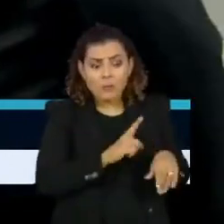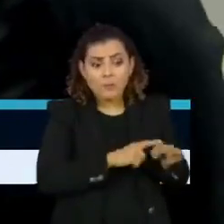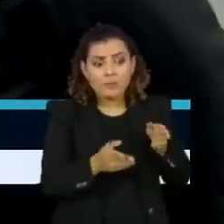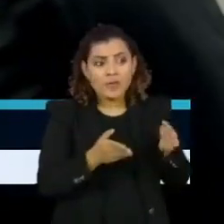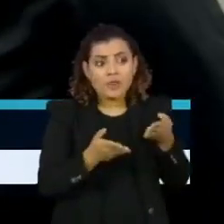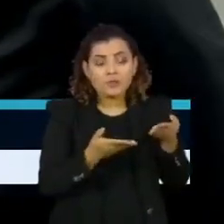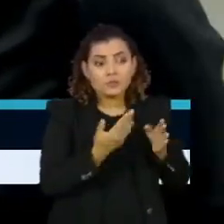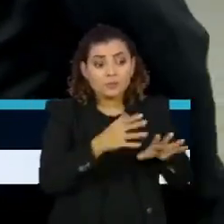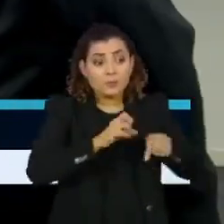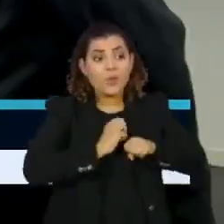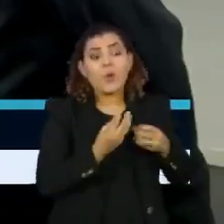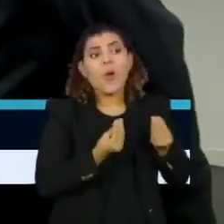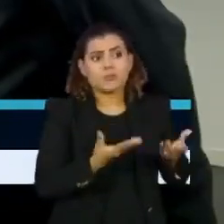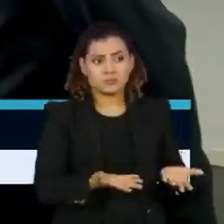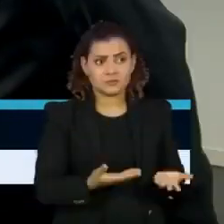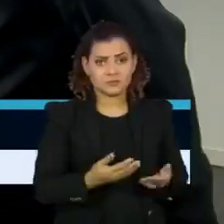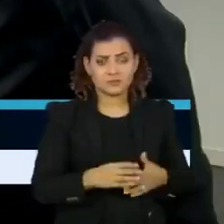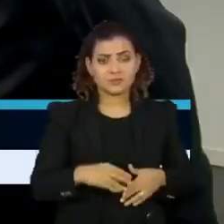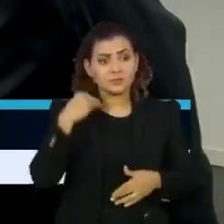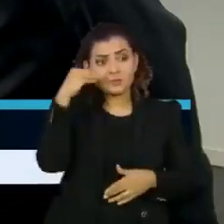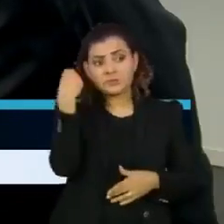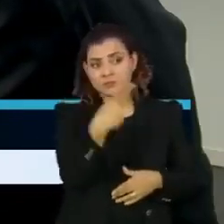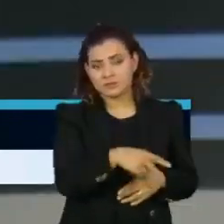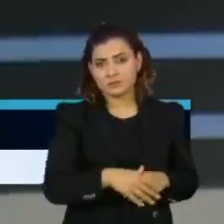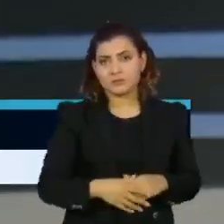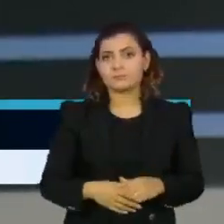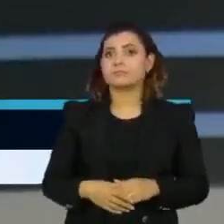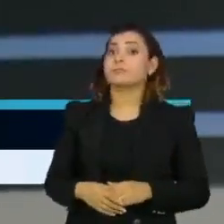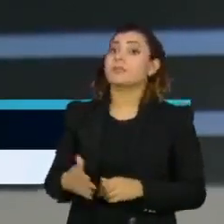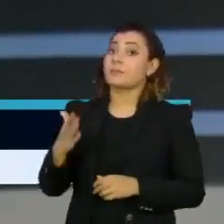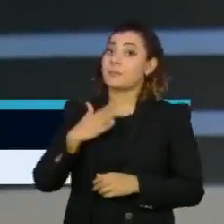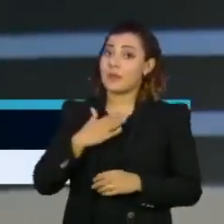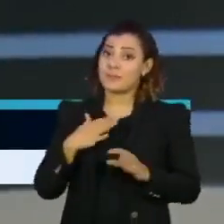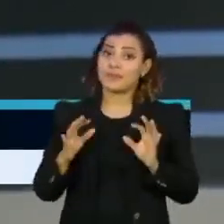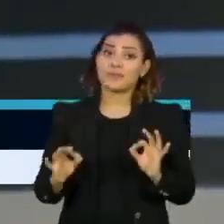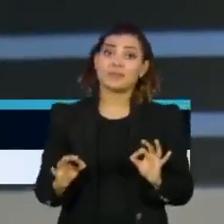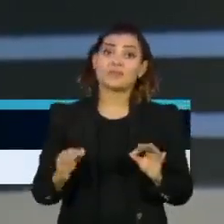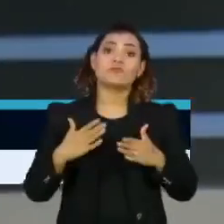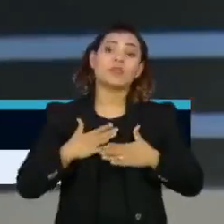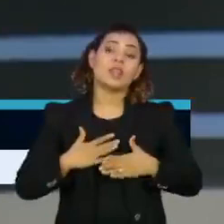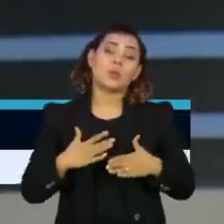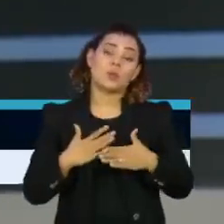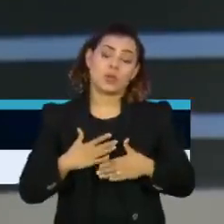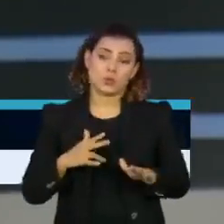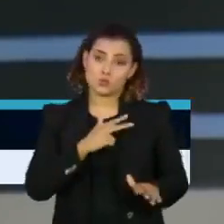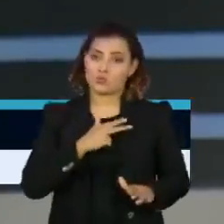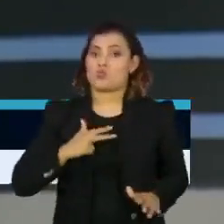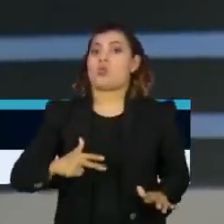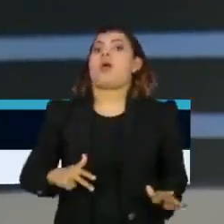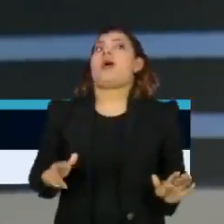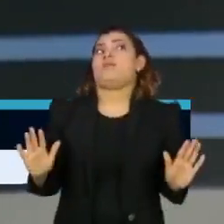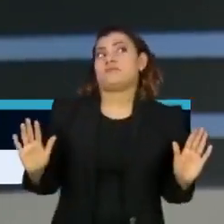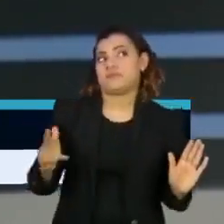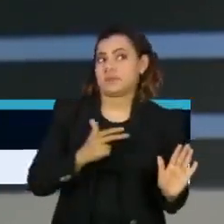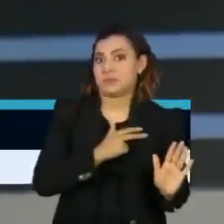foi o período em que estavam contaminados olha para mim foi uma versão light na